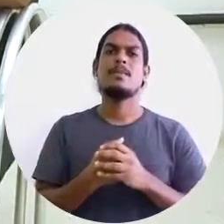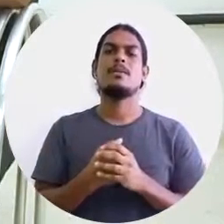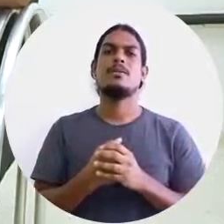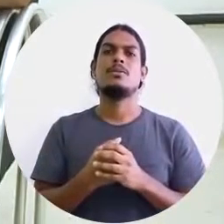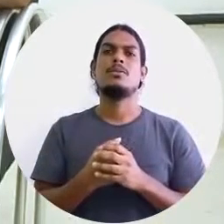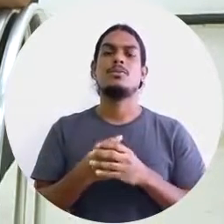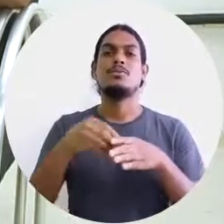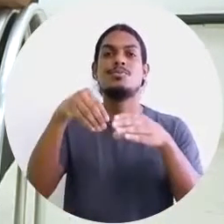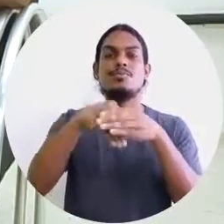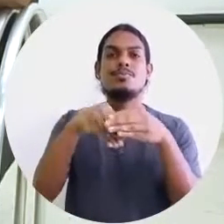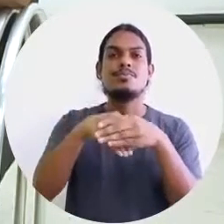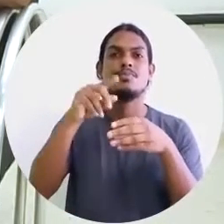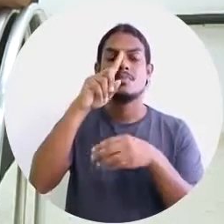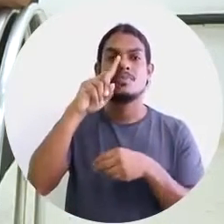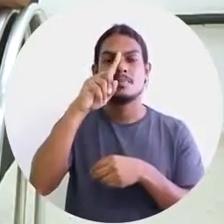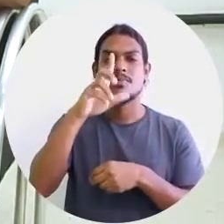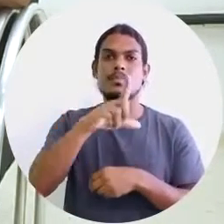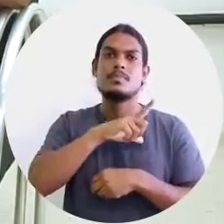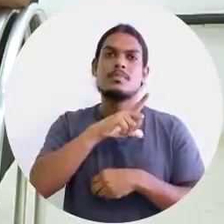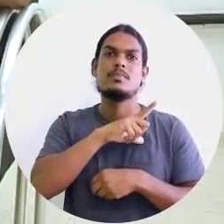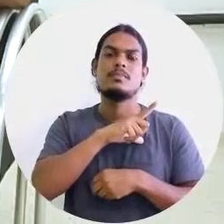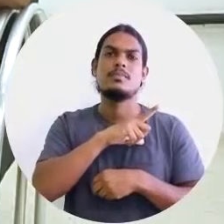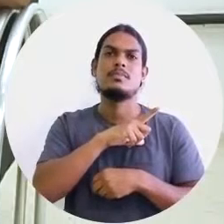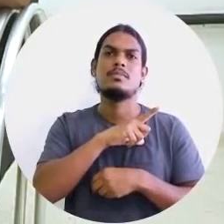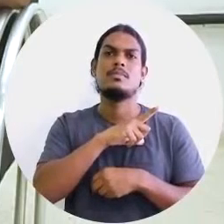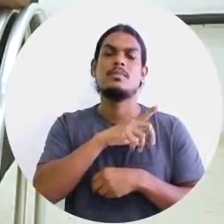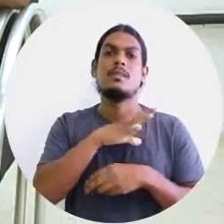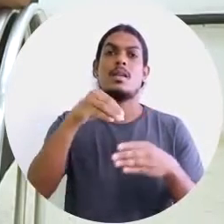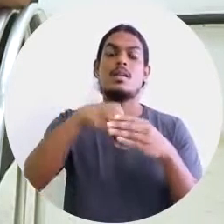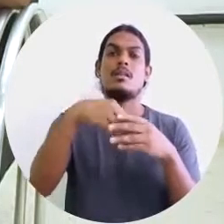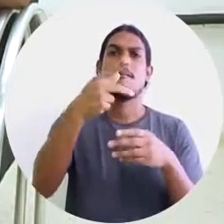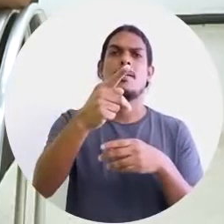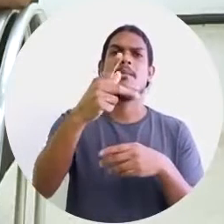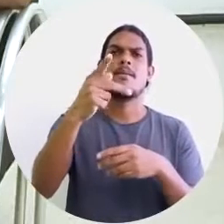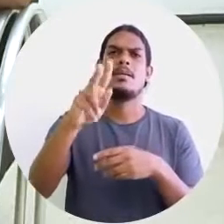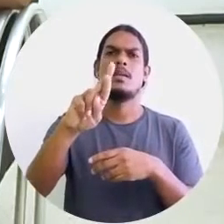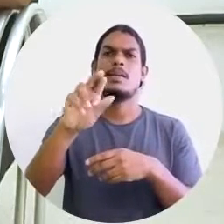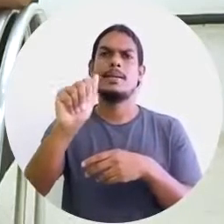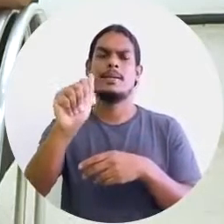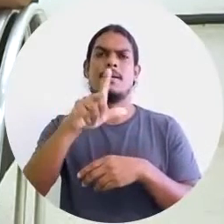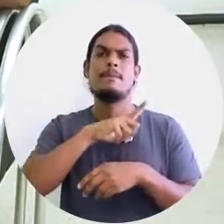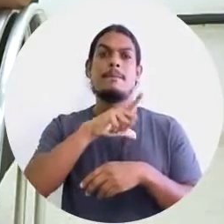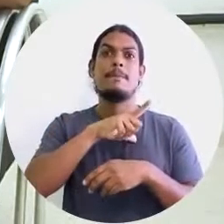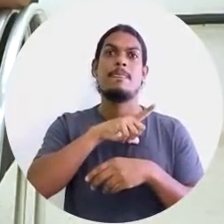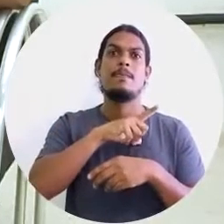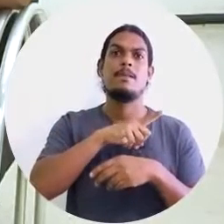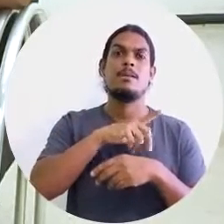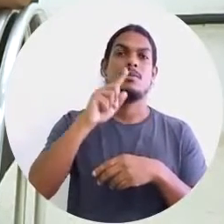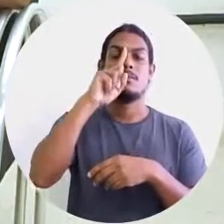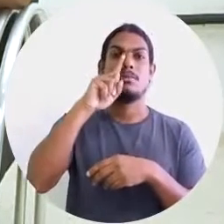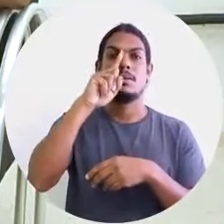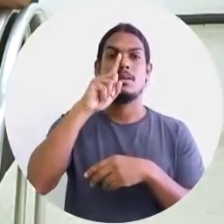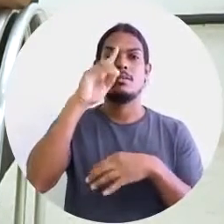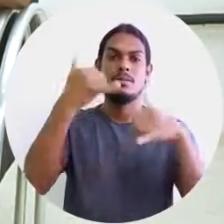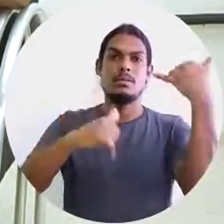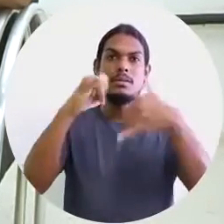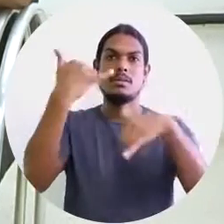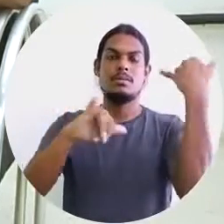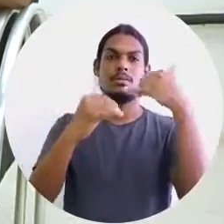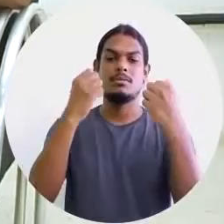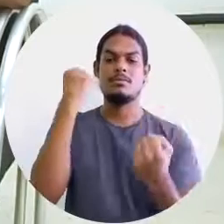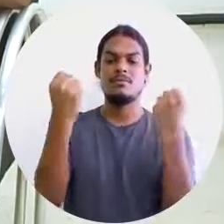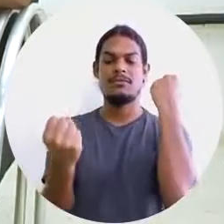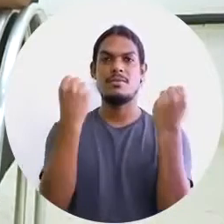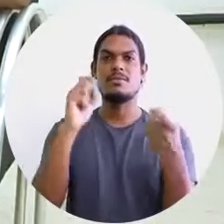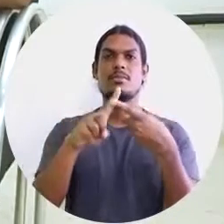dentro dos riscos que nós temos, dentro do PPRA, temos os riscos físicos, químicos e biológicos.